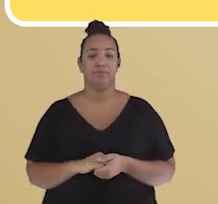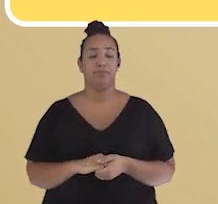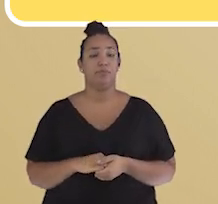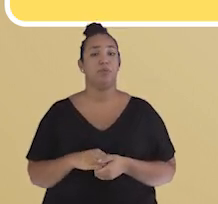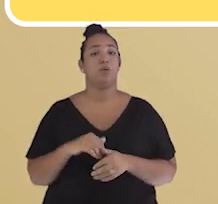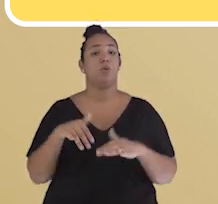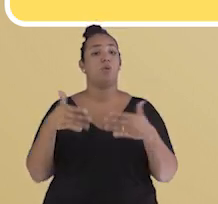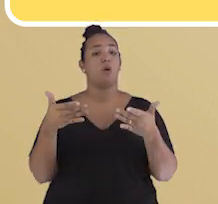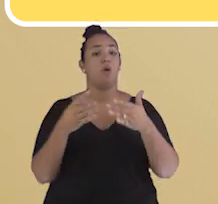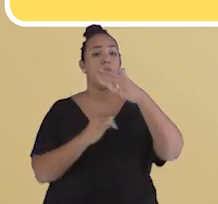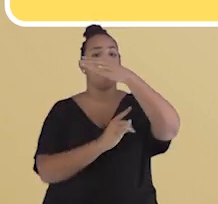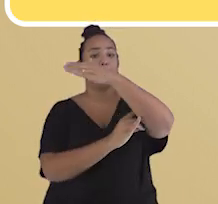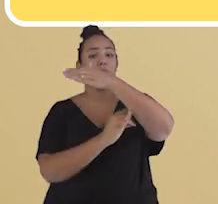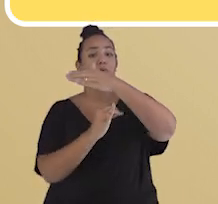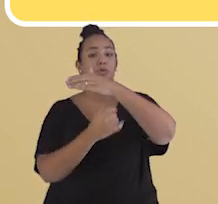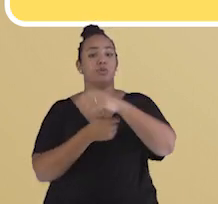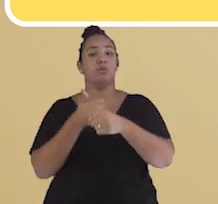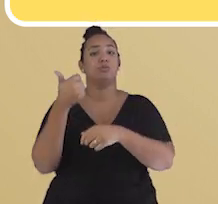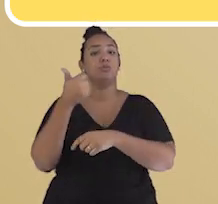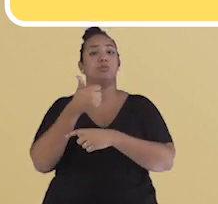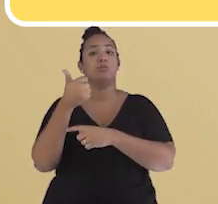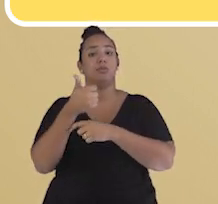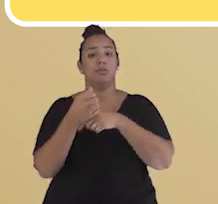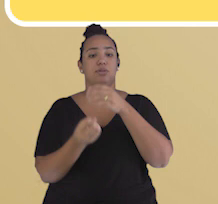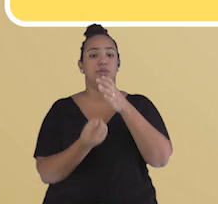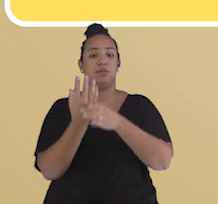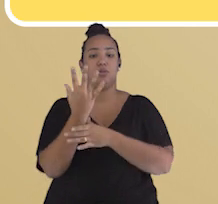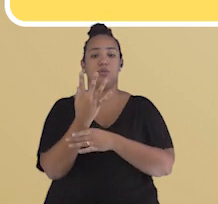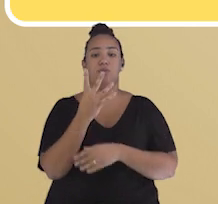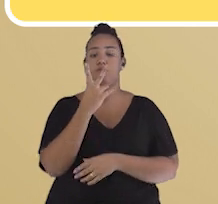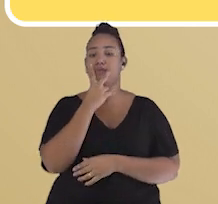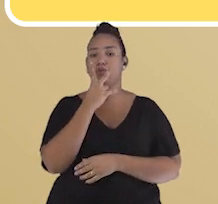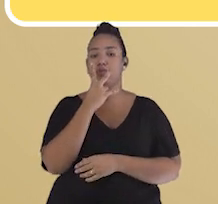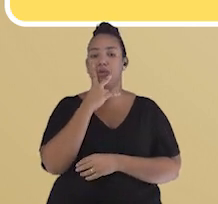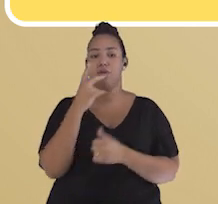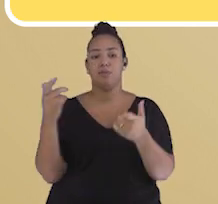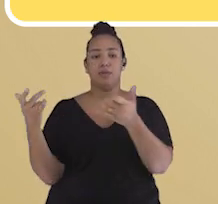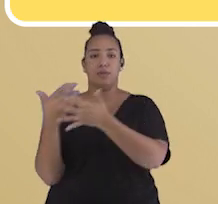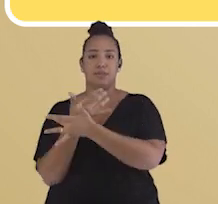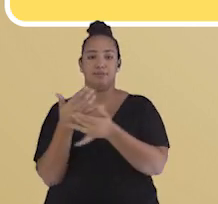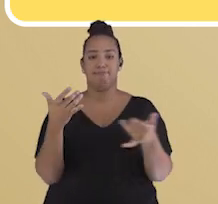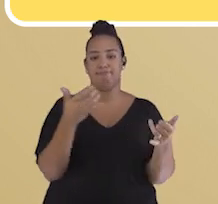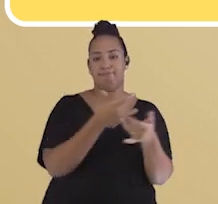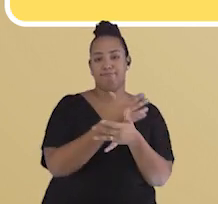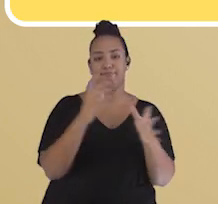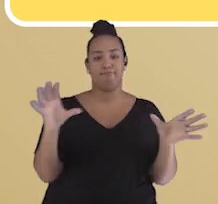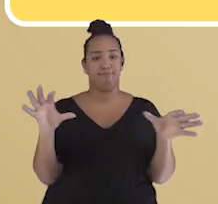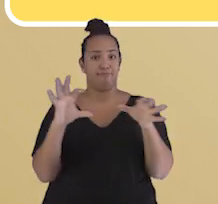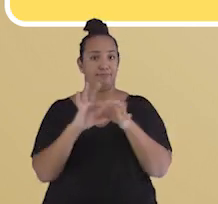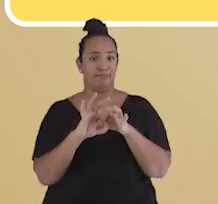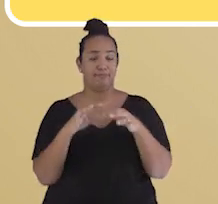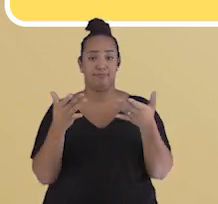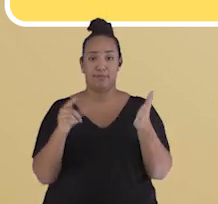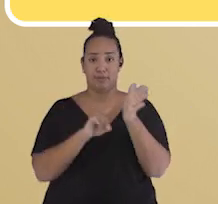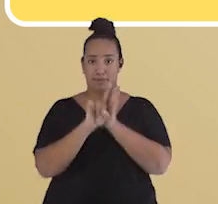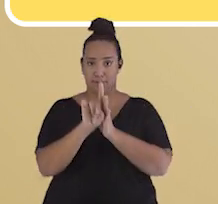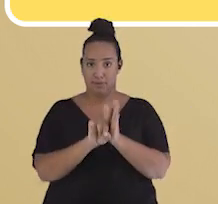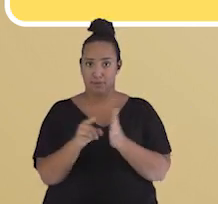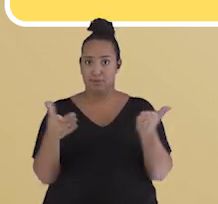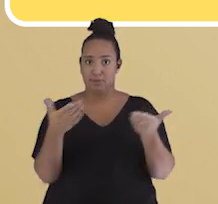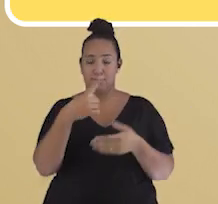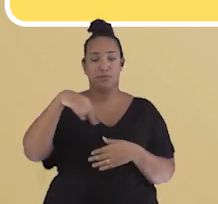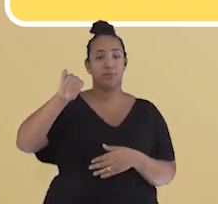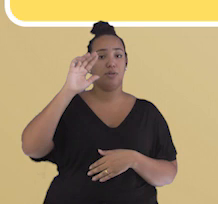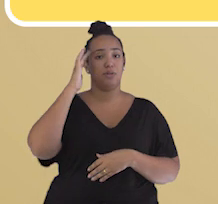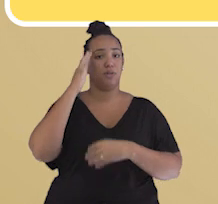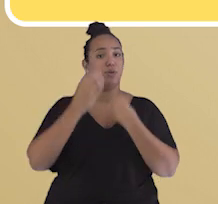a primeira ponte construída em Vitória para ligar os municípios? Essa pesquisa vai te ajudar a entender